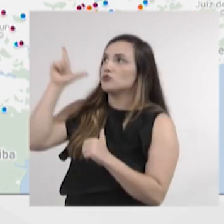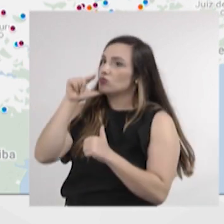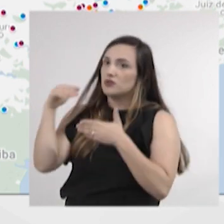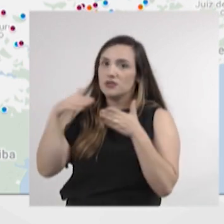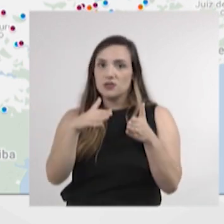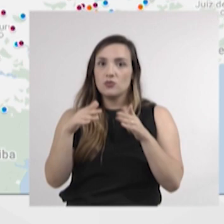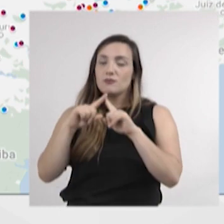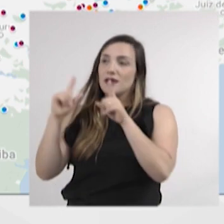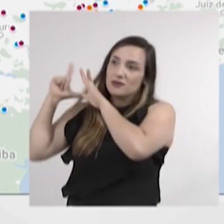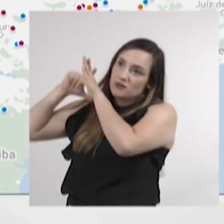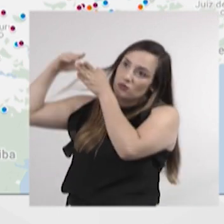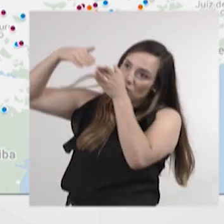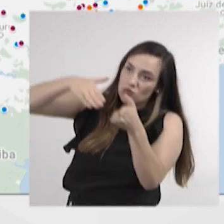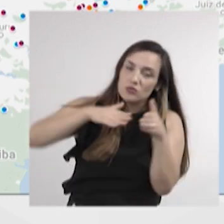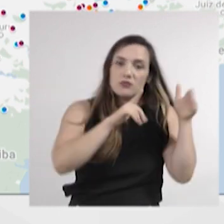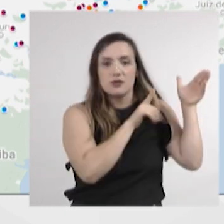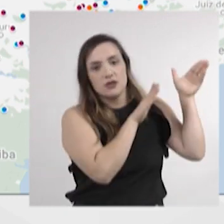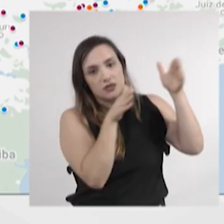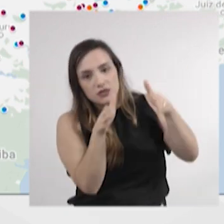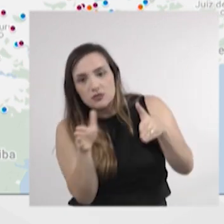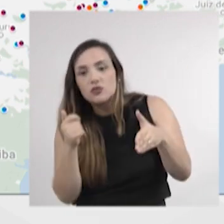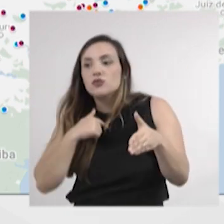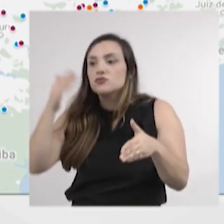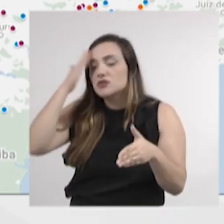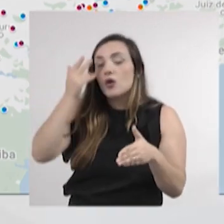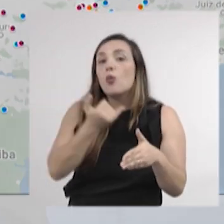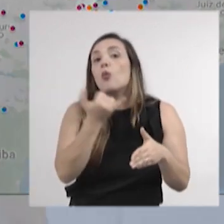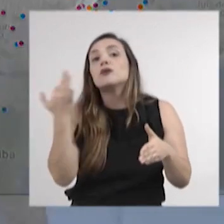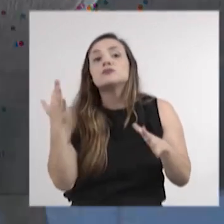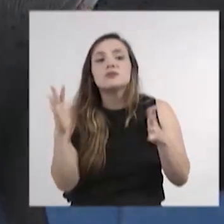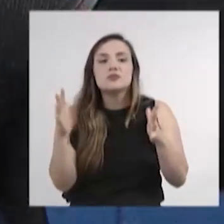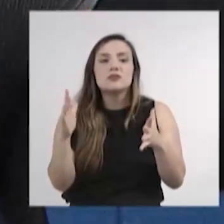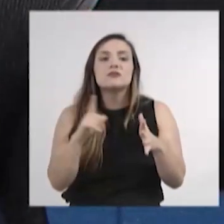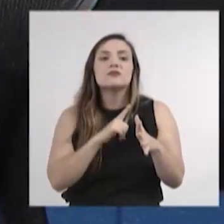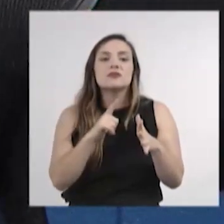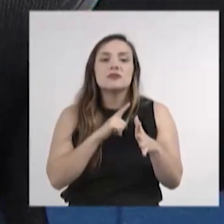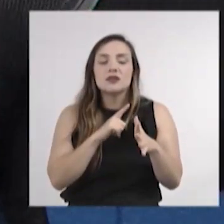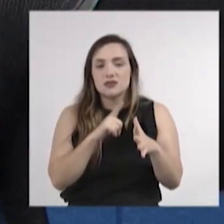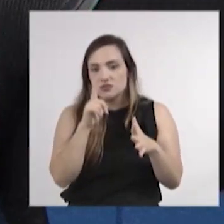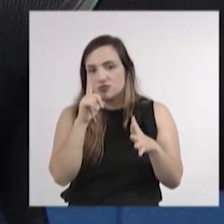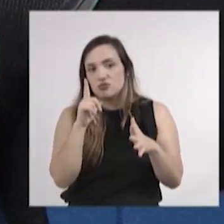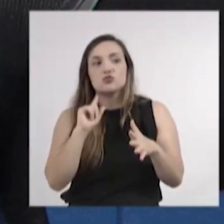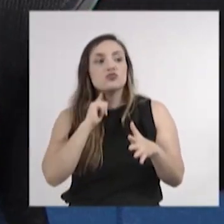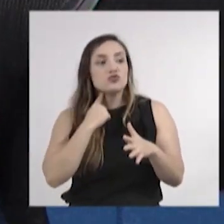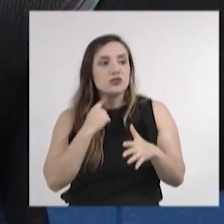das duas barragens da montante, a gente tem um termômetro do que está acontecendo nas outras barragens.